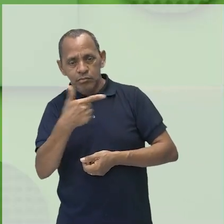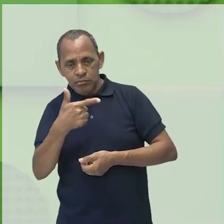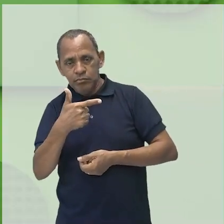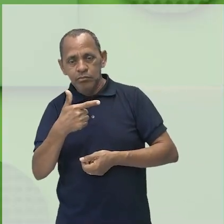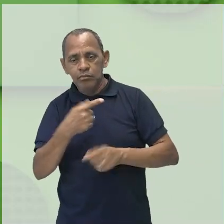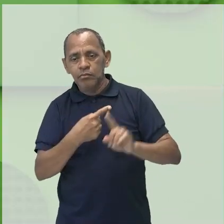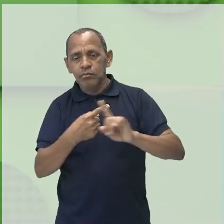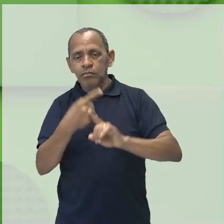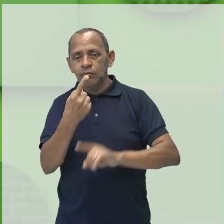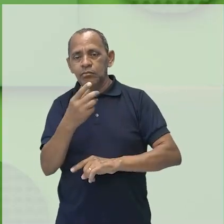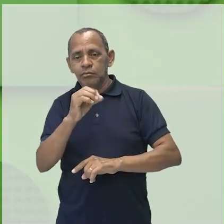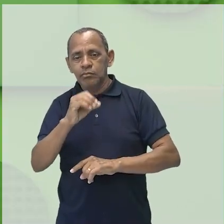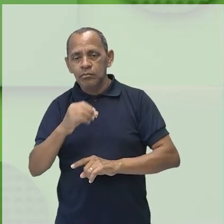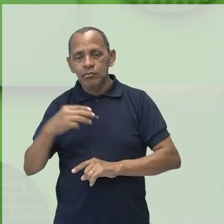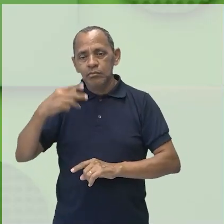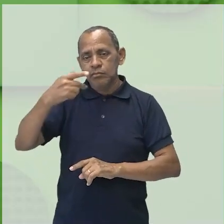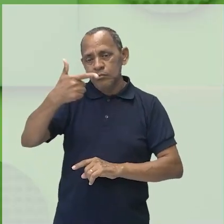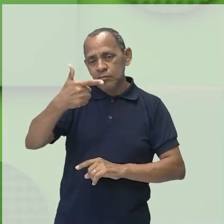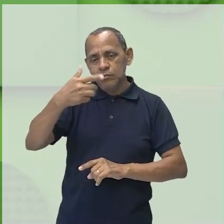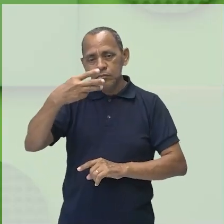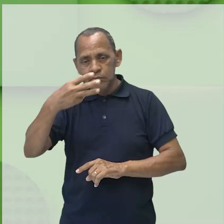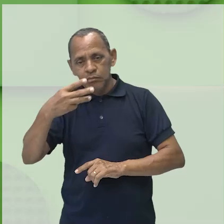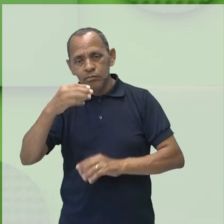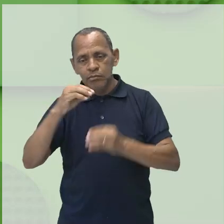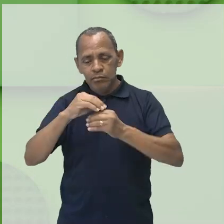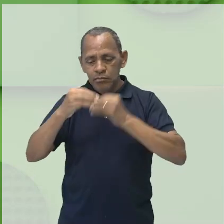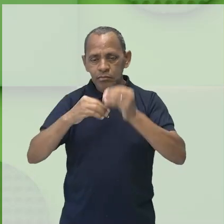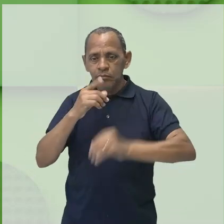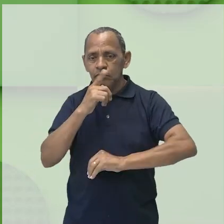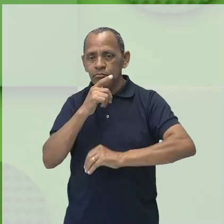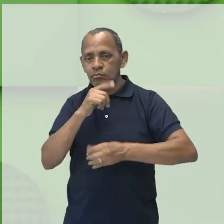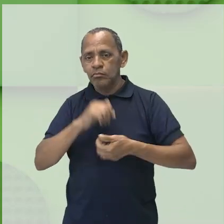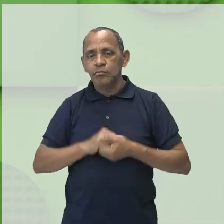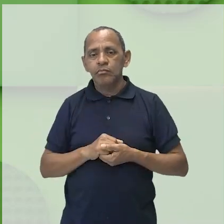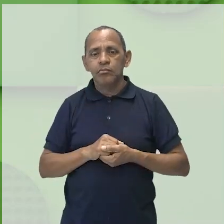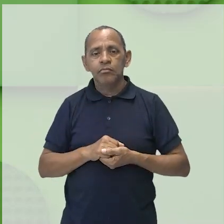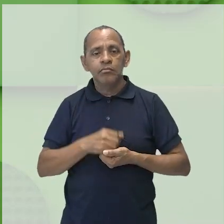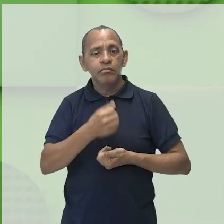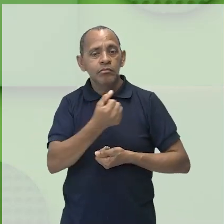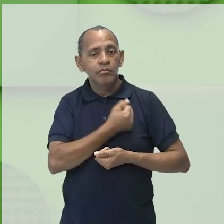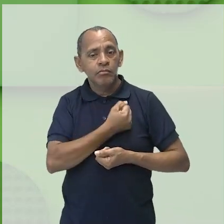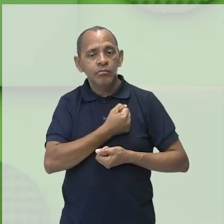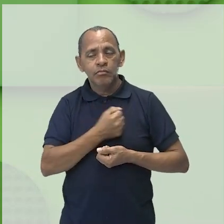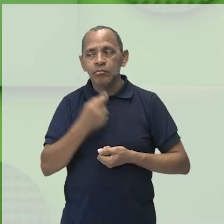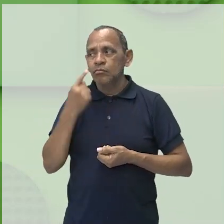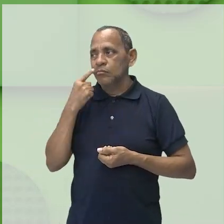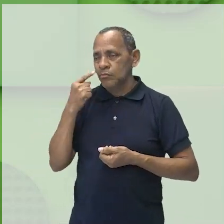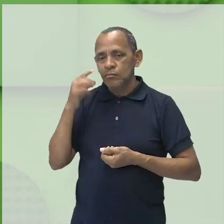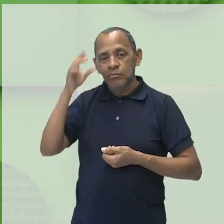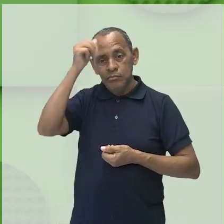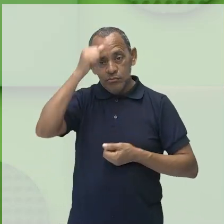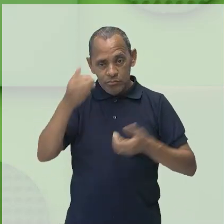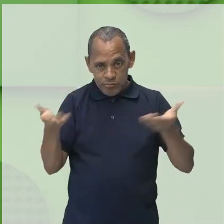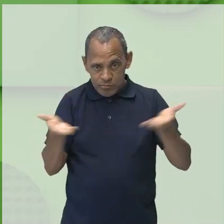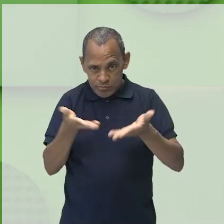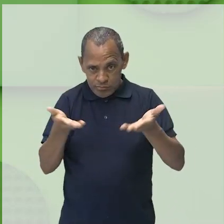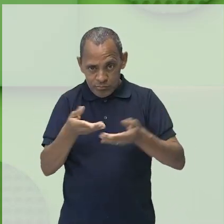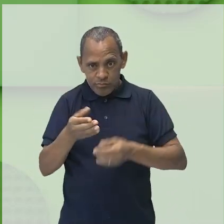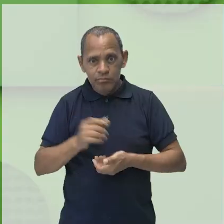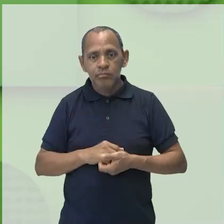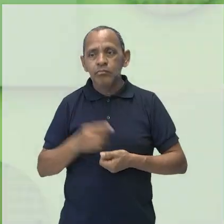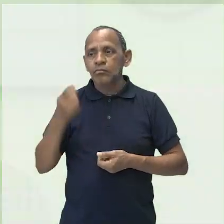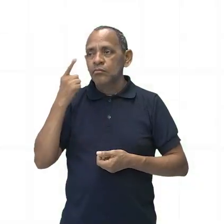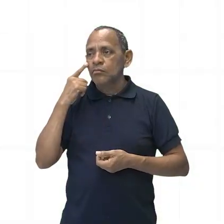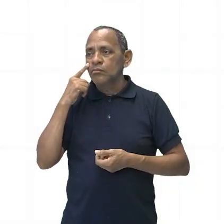6,022 vezes 10 a 23 moléculas de água, que é o número de Avogadro que nós acabamos de aprender. Vamos observar